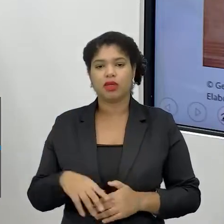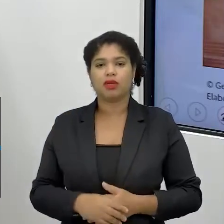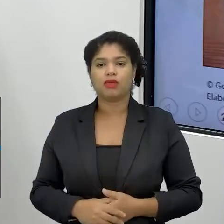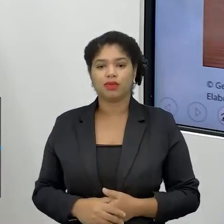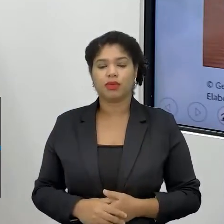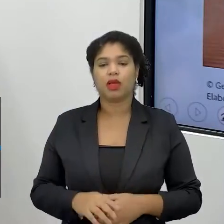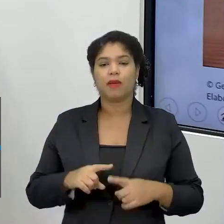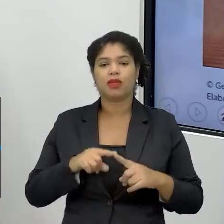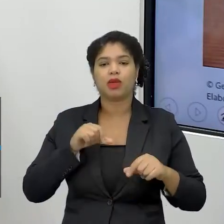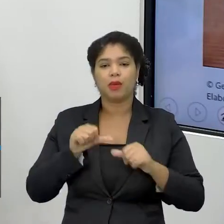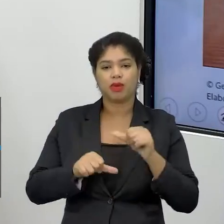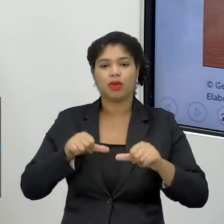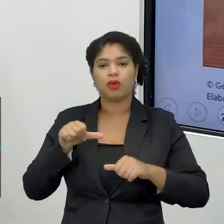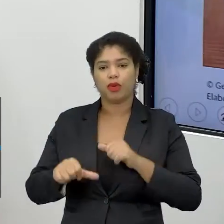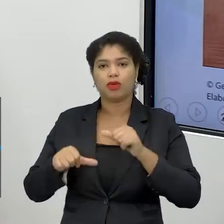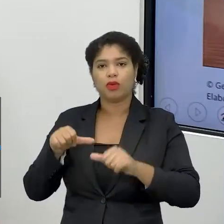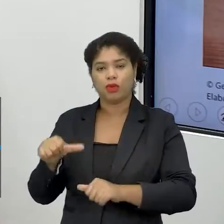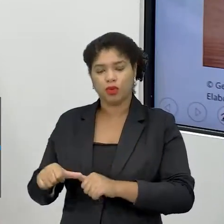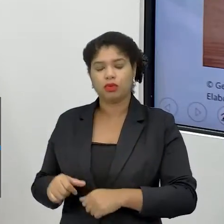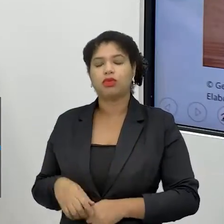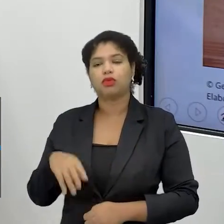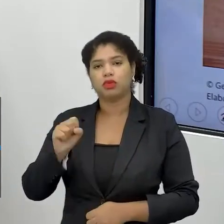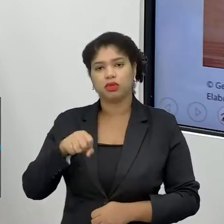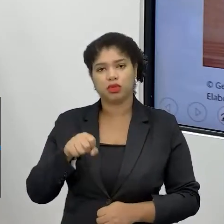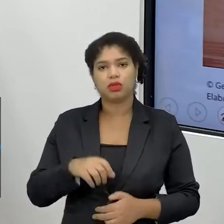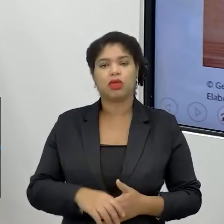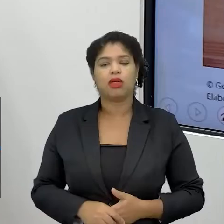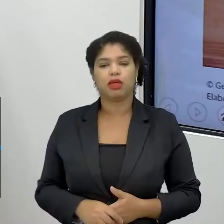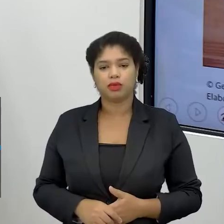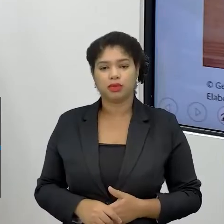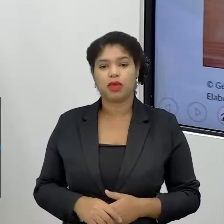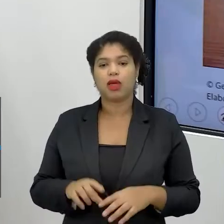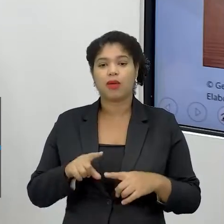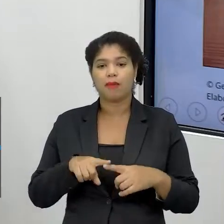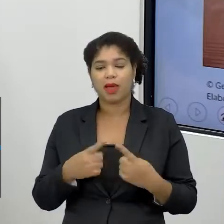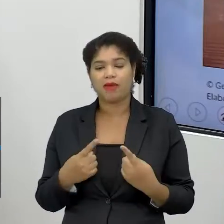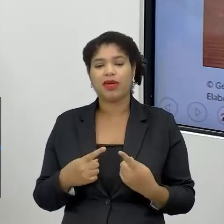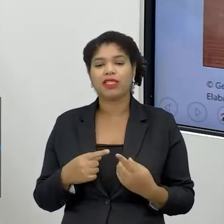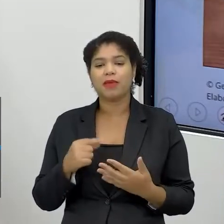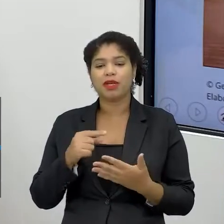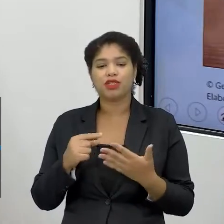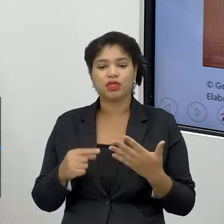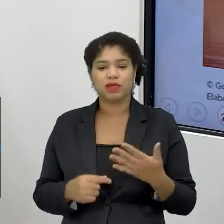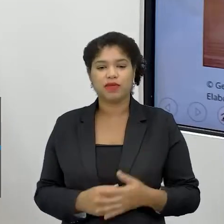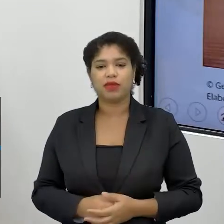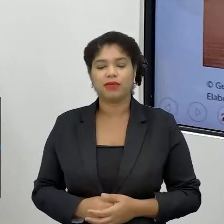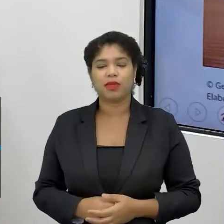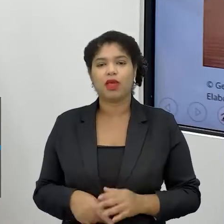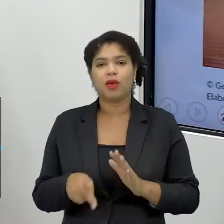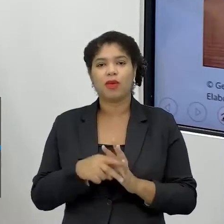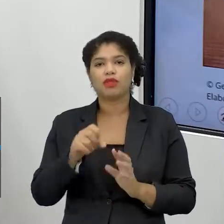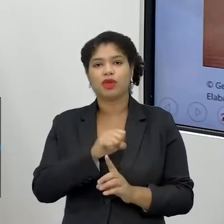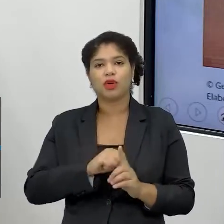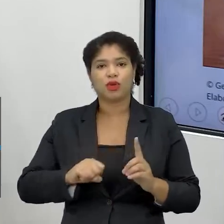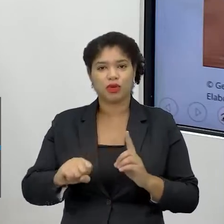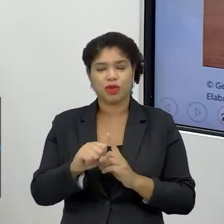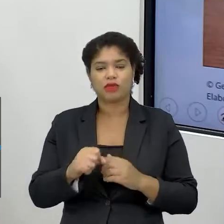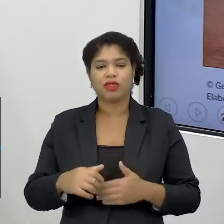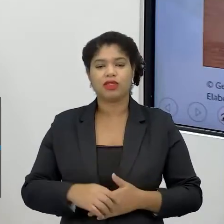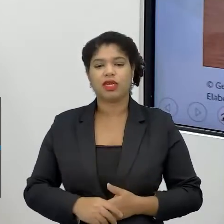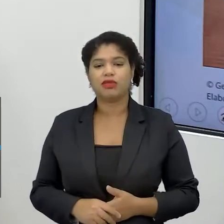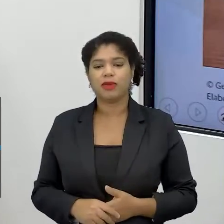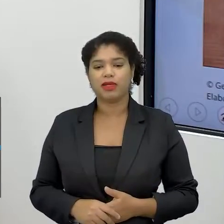vão mudando, né? Sim. Ou às vezes eles não vão mudando, mas a sociedade muda e vai ler